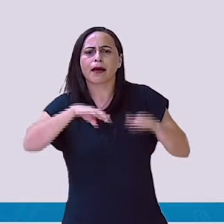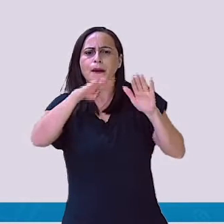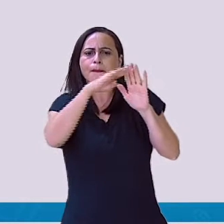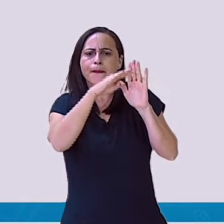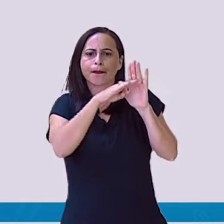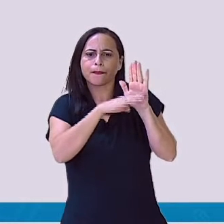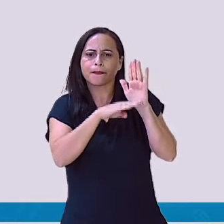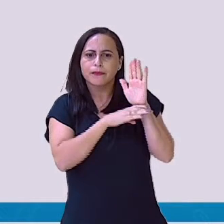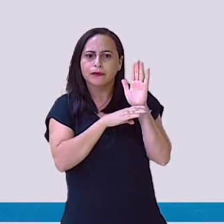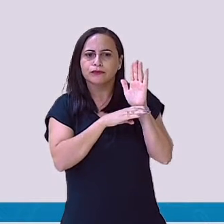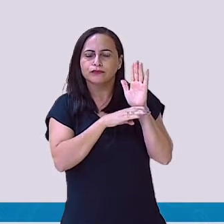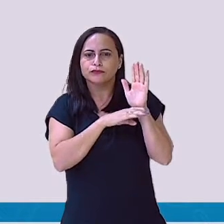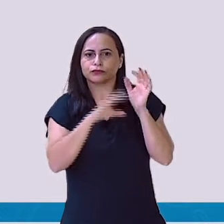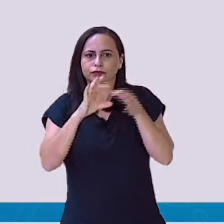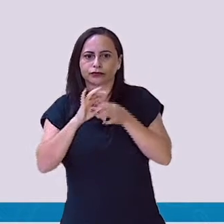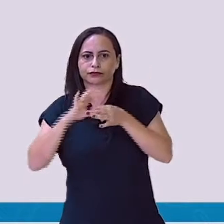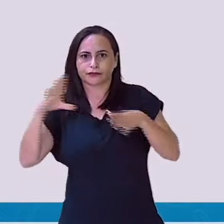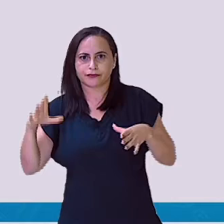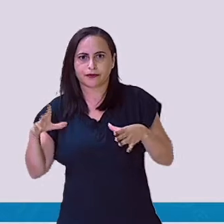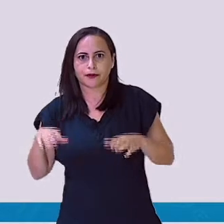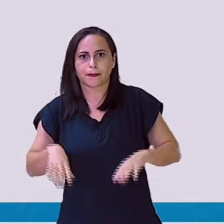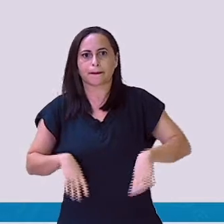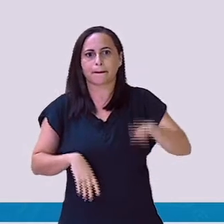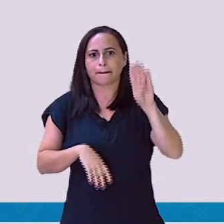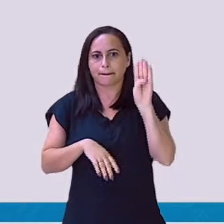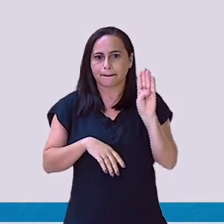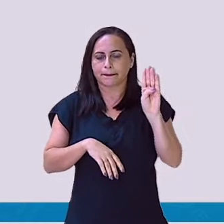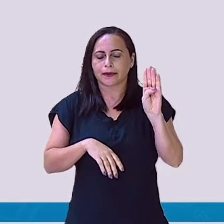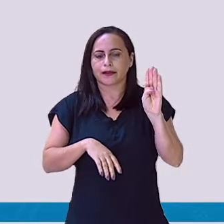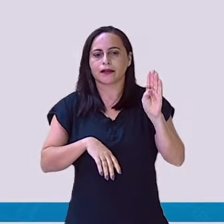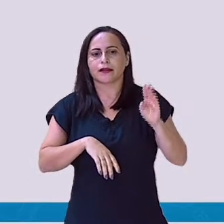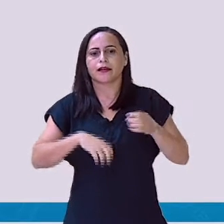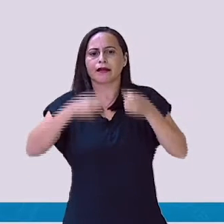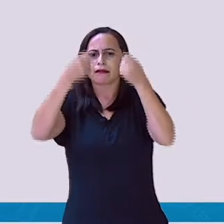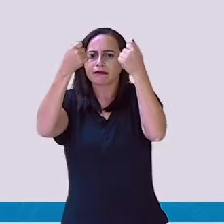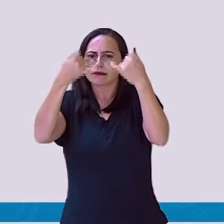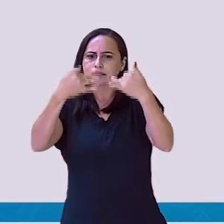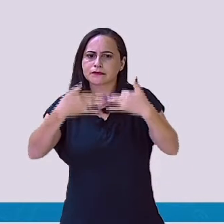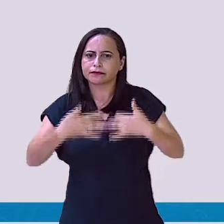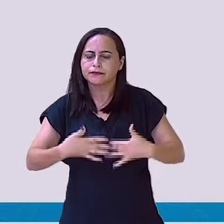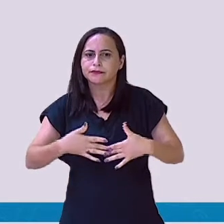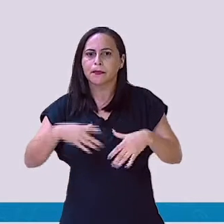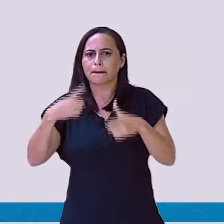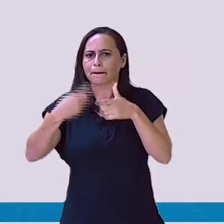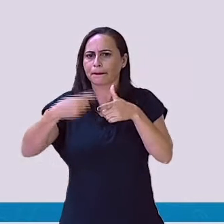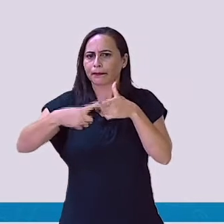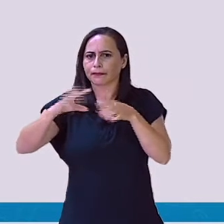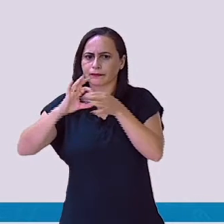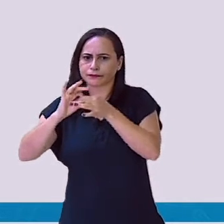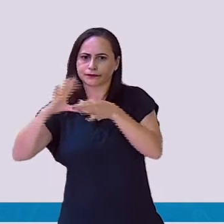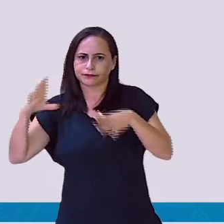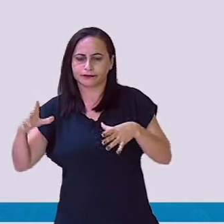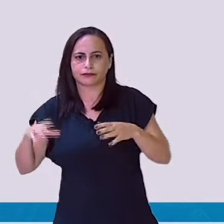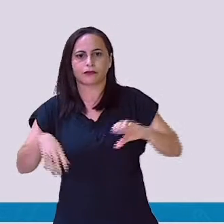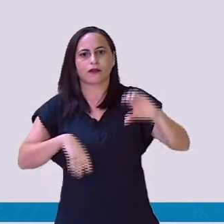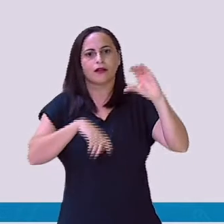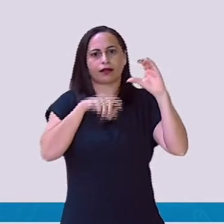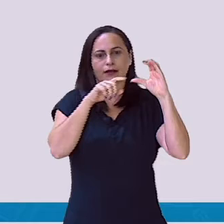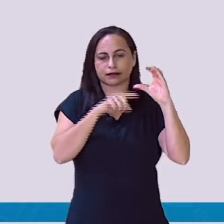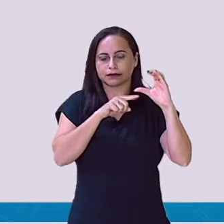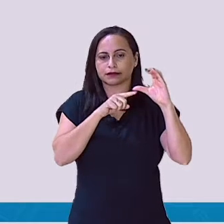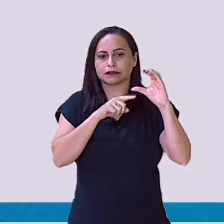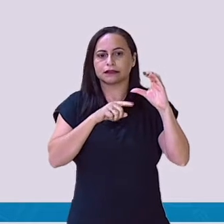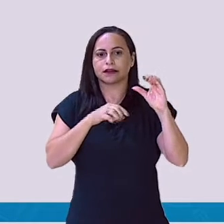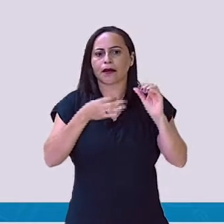B, explicação sobre problemas da liberdade. Letra C, opinião sobre como exercer